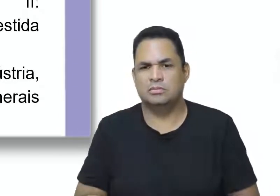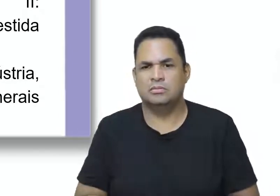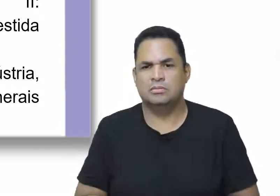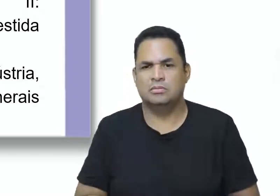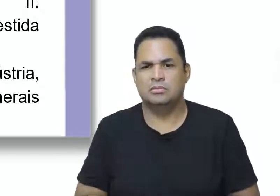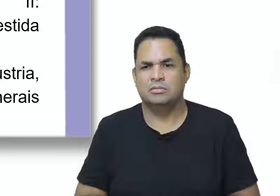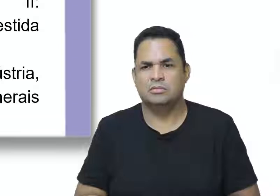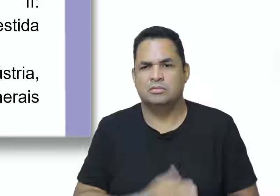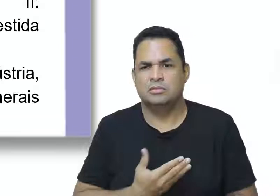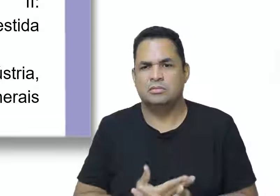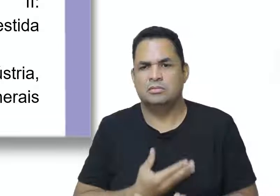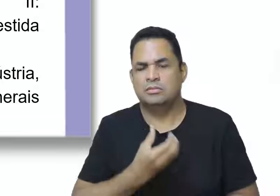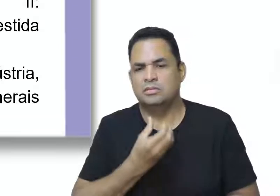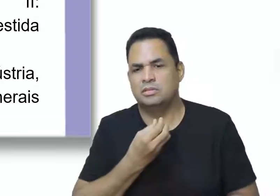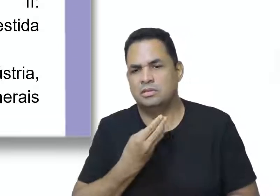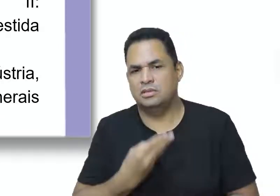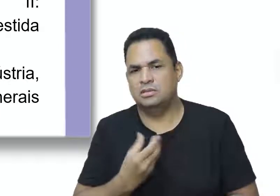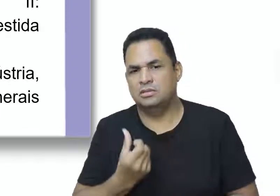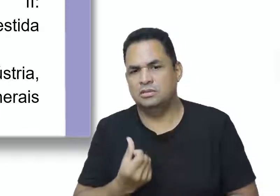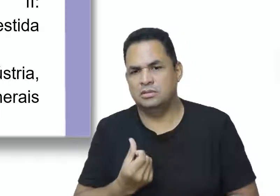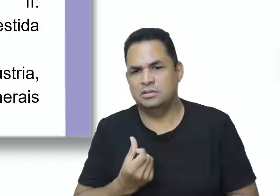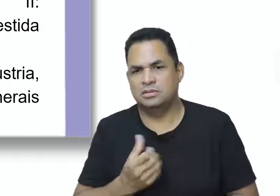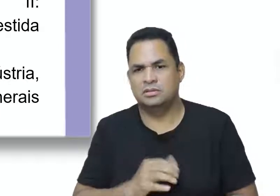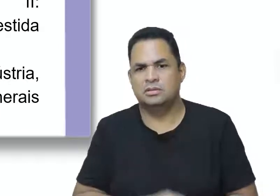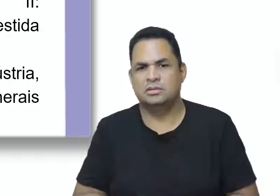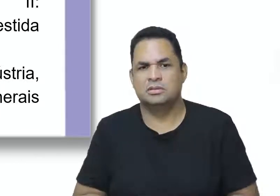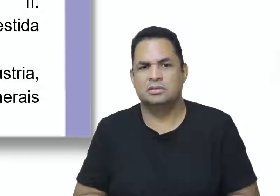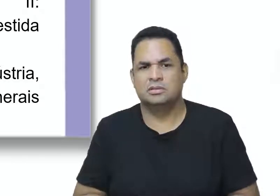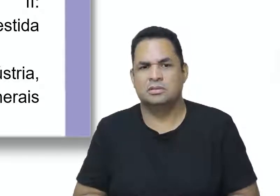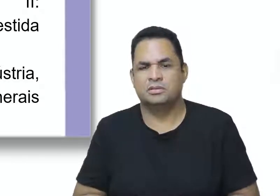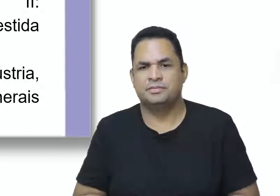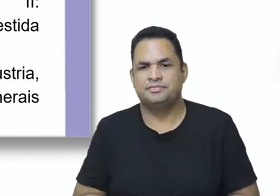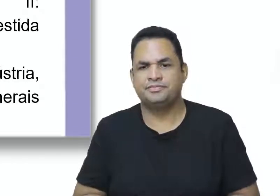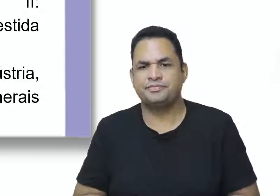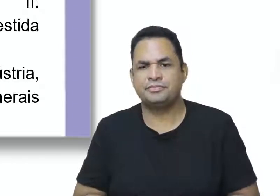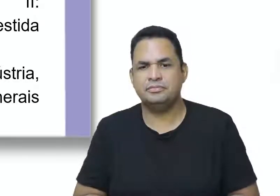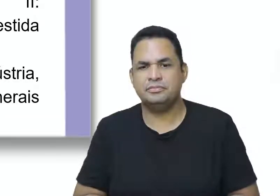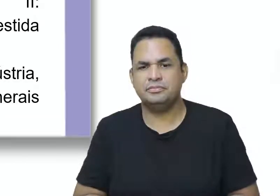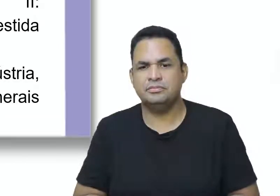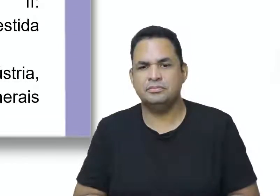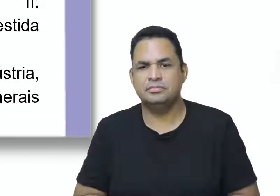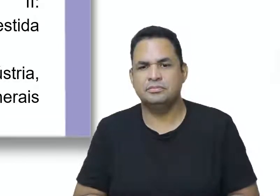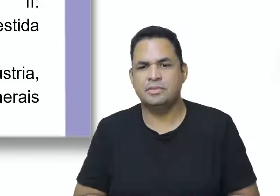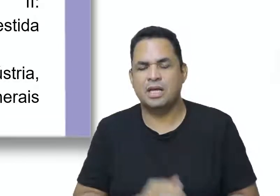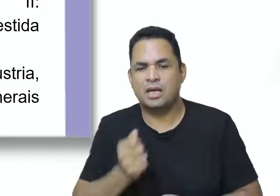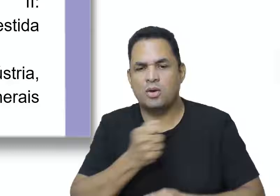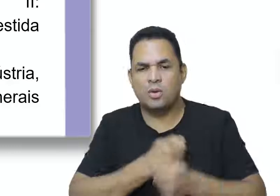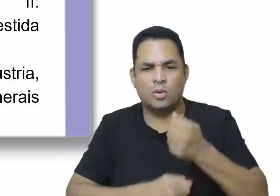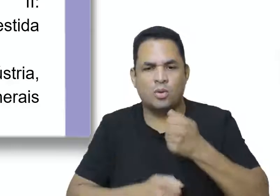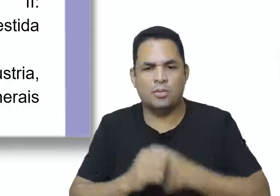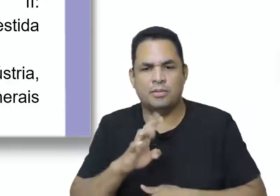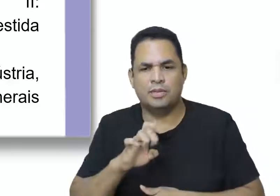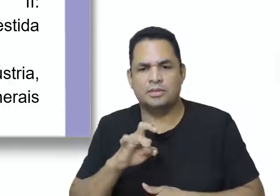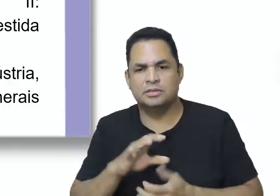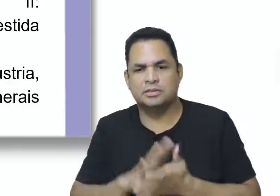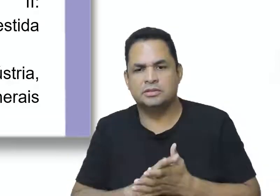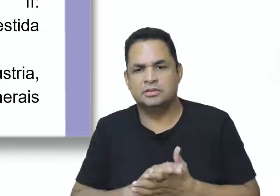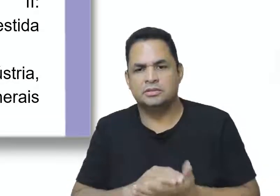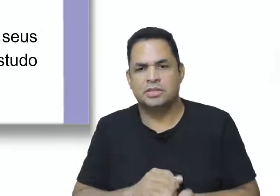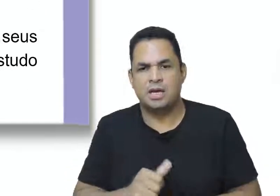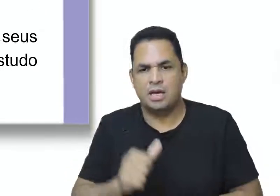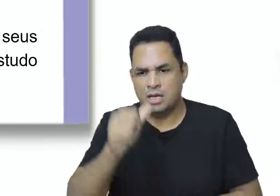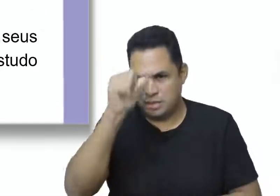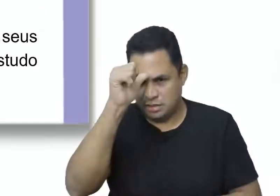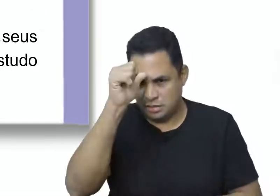Aula 36, nós temos economias emergentes, a Índia, tá? A Rússia,